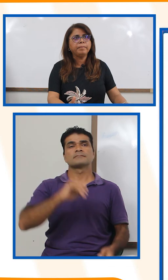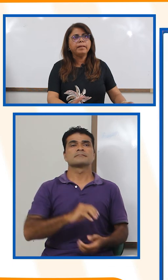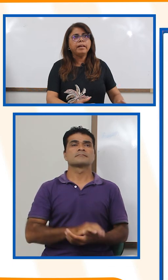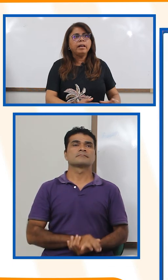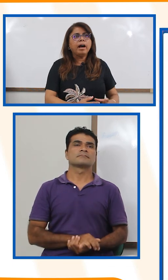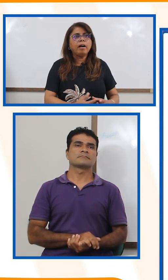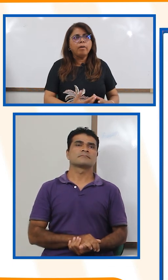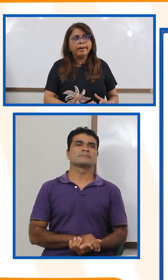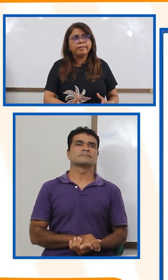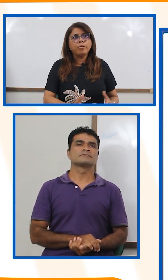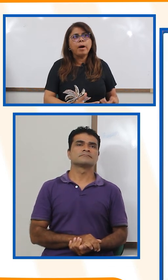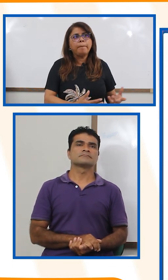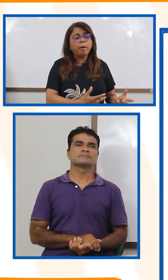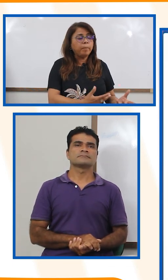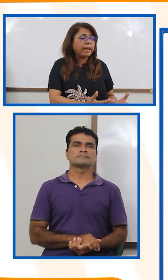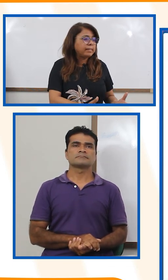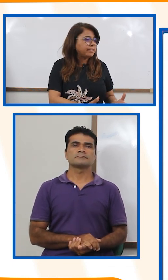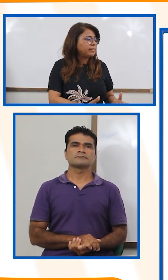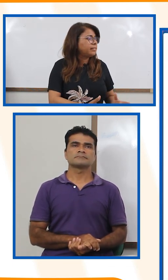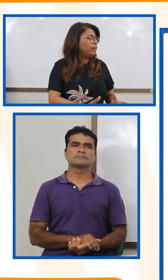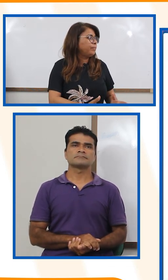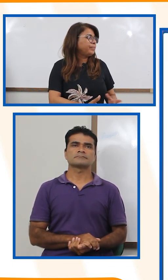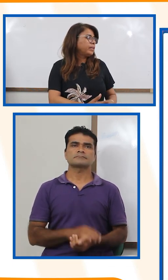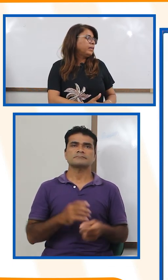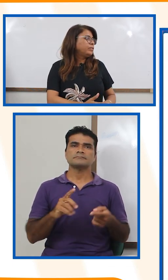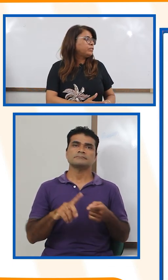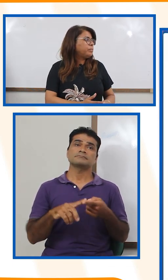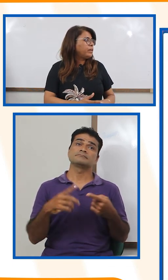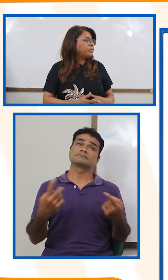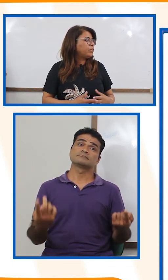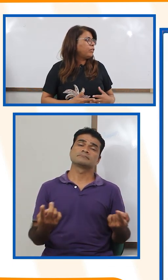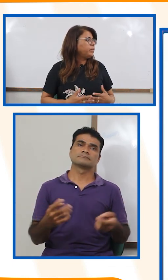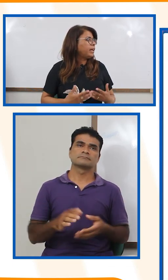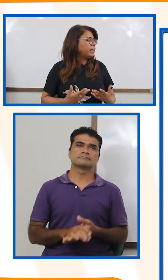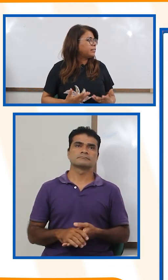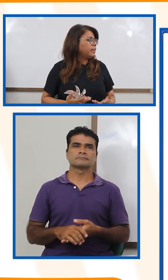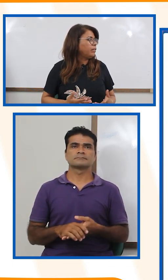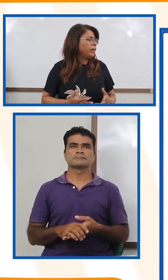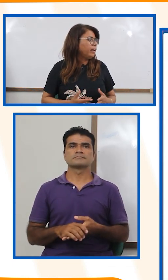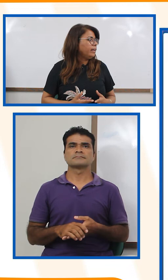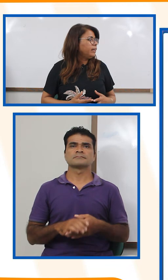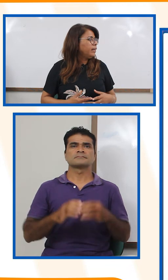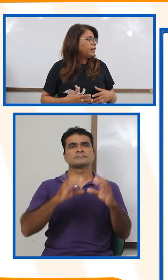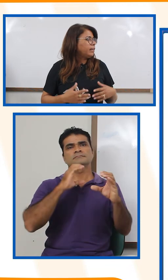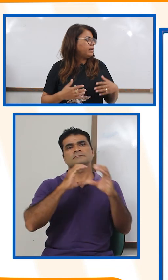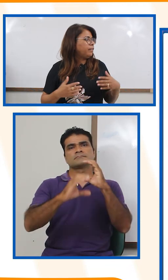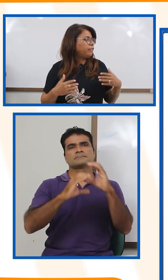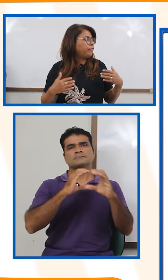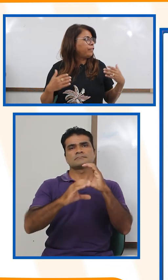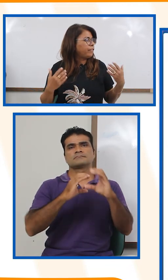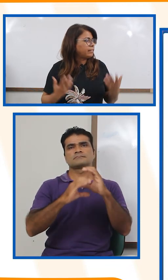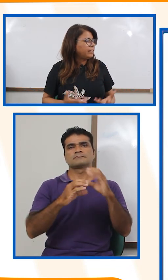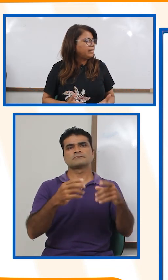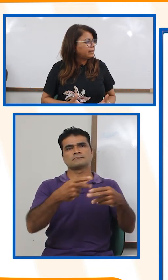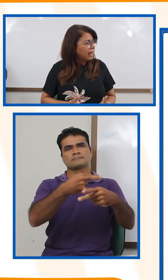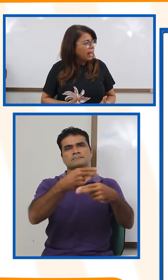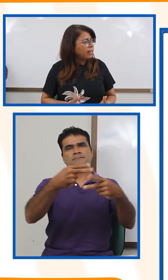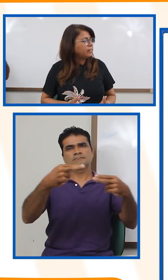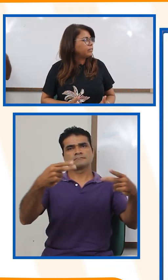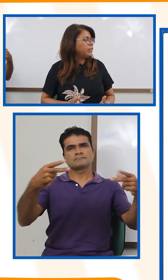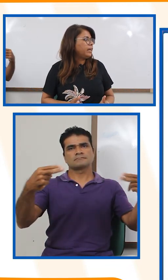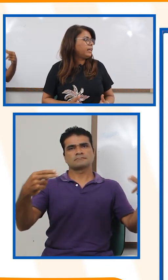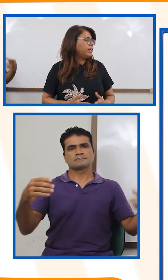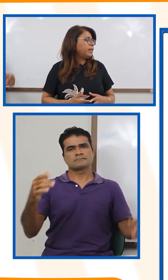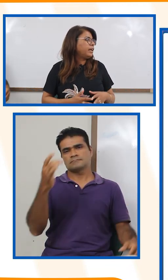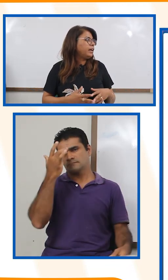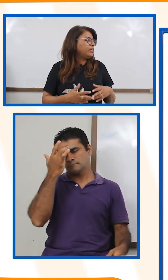né? Agora, com a popularização dos meios de comunicação, né, que foi